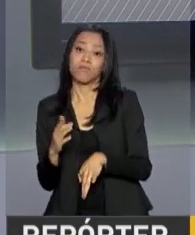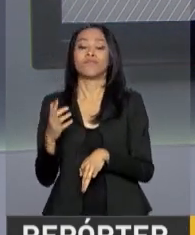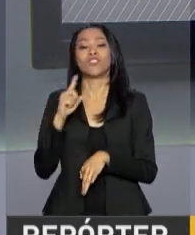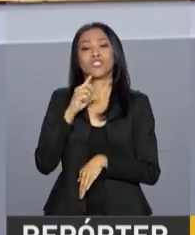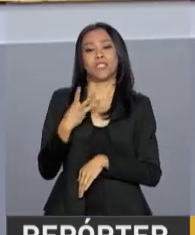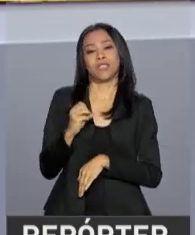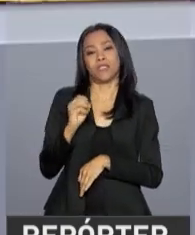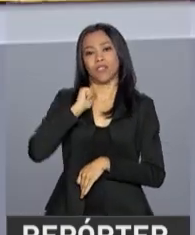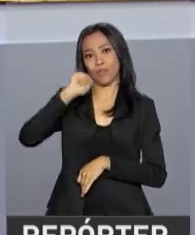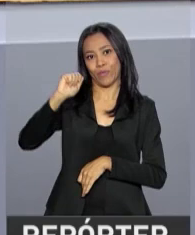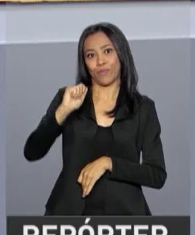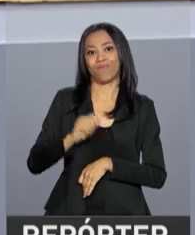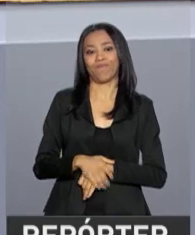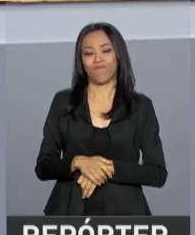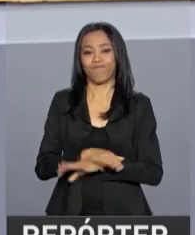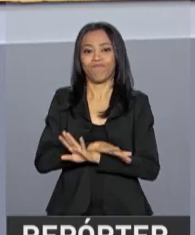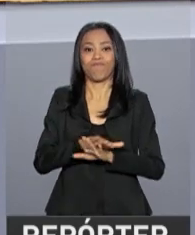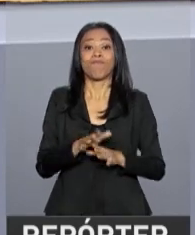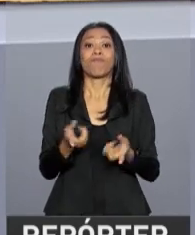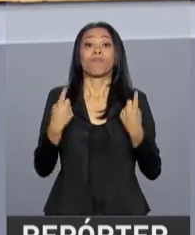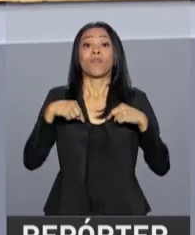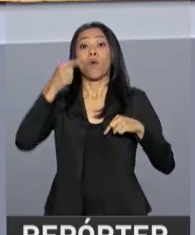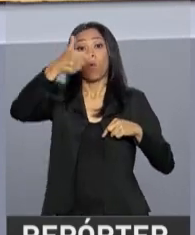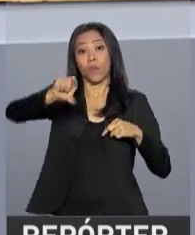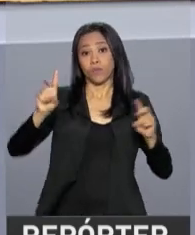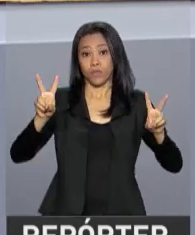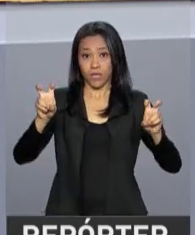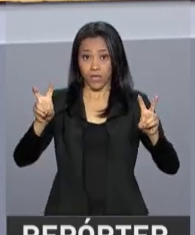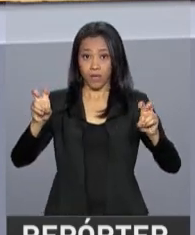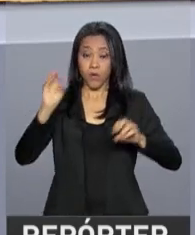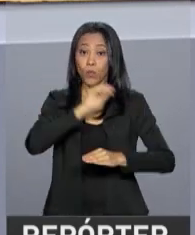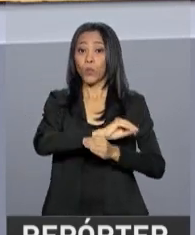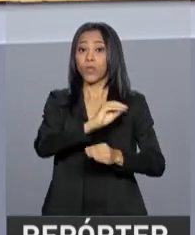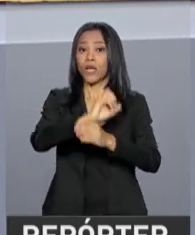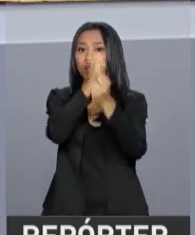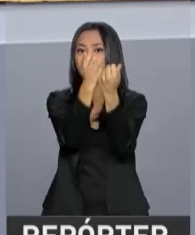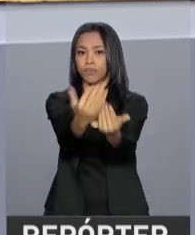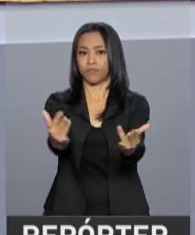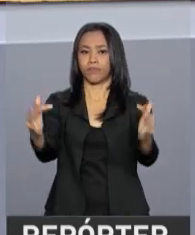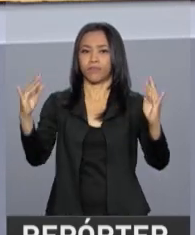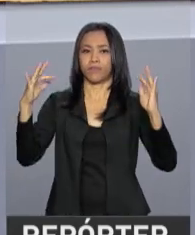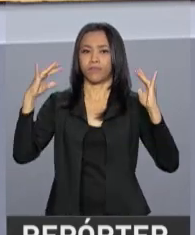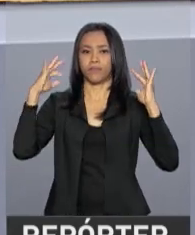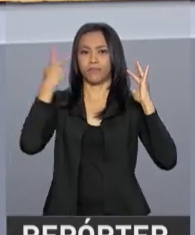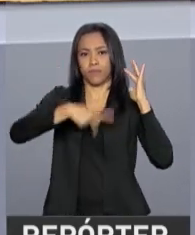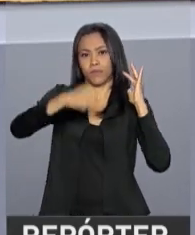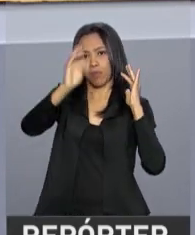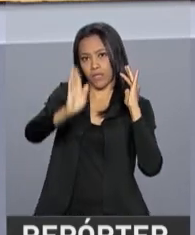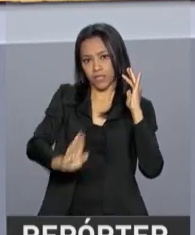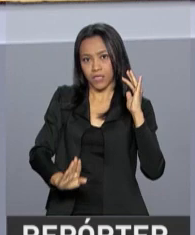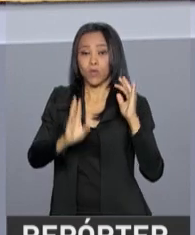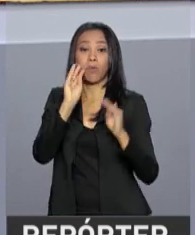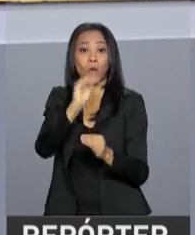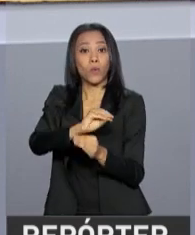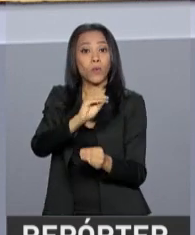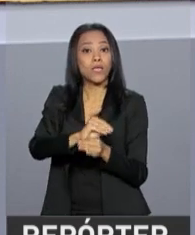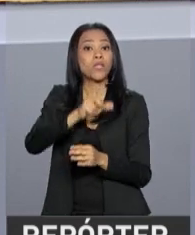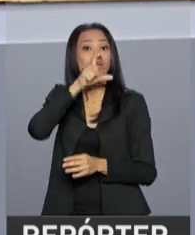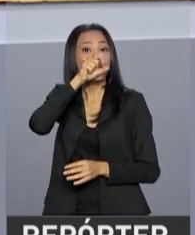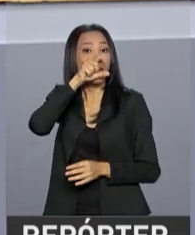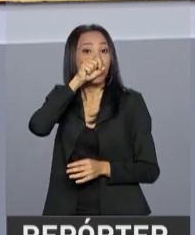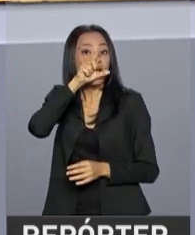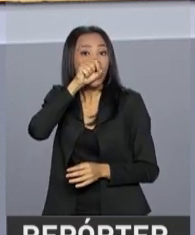abril o assunto agora é a preservação da fauna brasileira o plano de ação nacional para a conservação dos papagaios